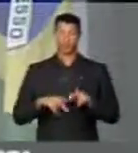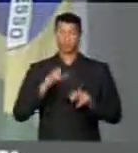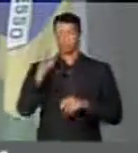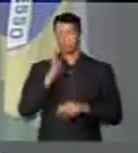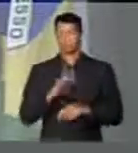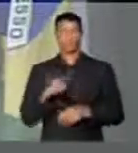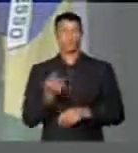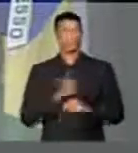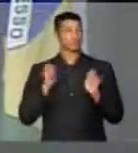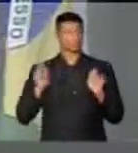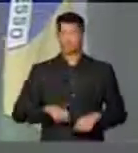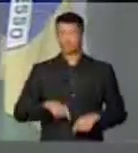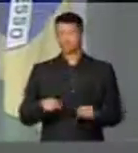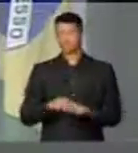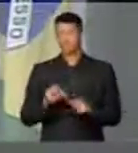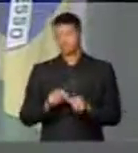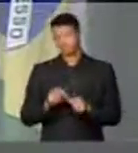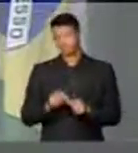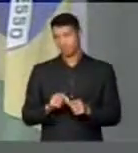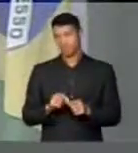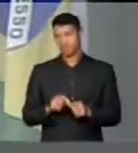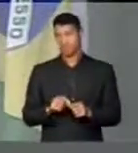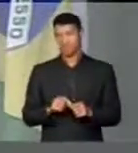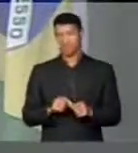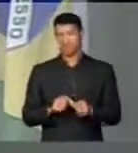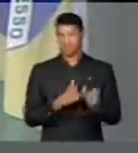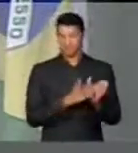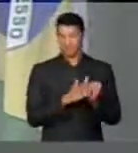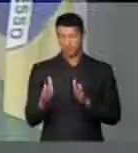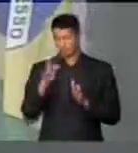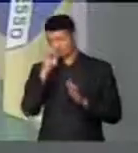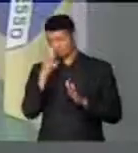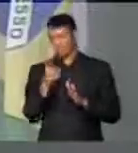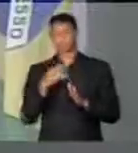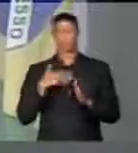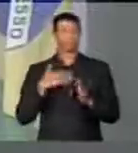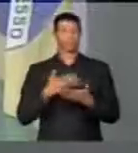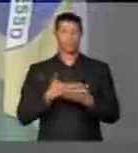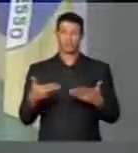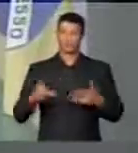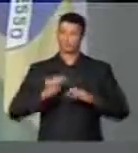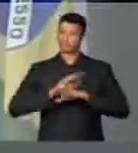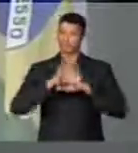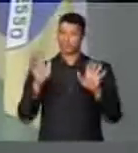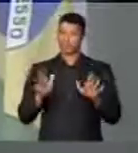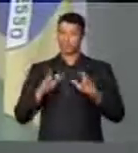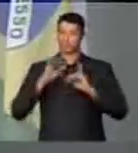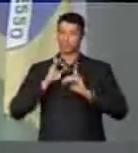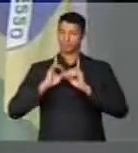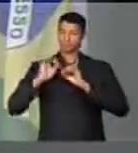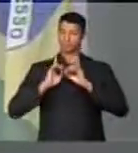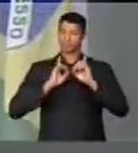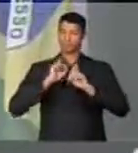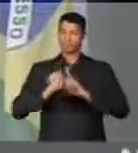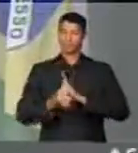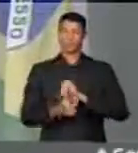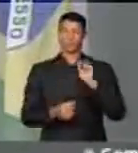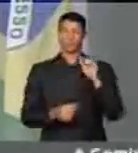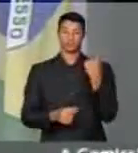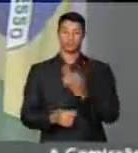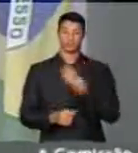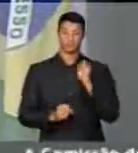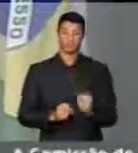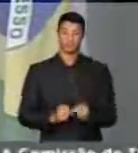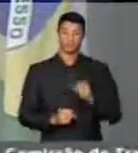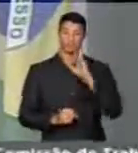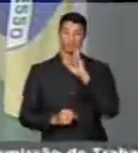brasileiro, e nós precisamos fazer um mandato nesta casa de forma transparente, dialogando com a sociedade, para que a gente possa